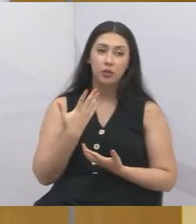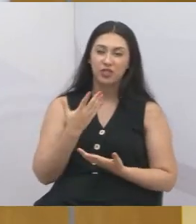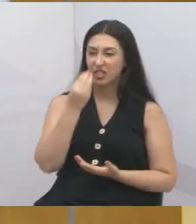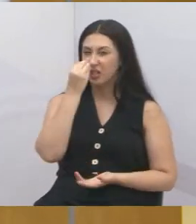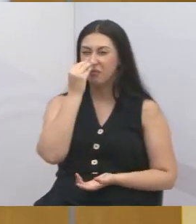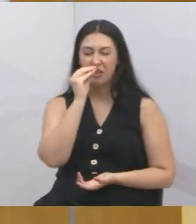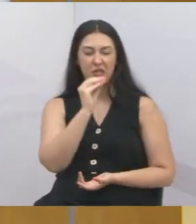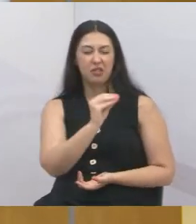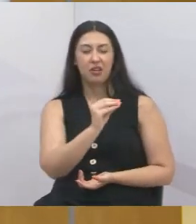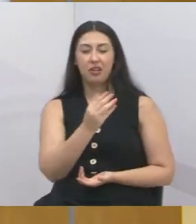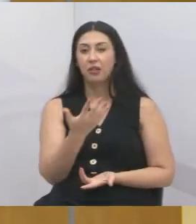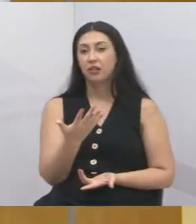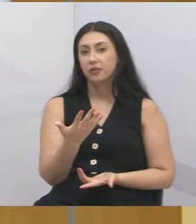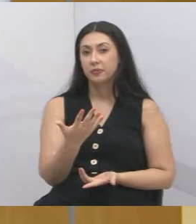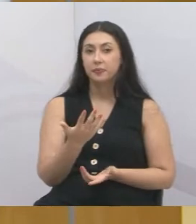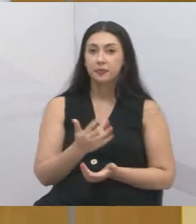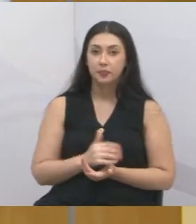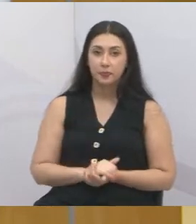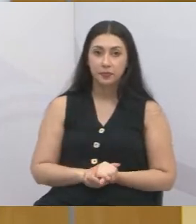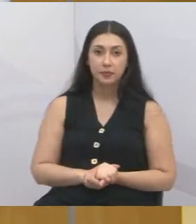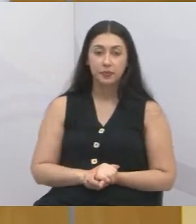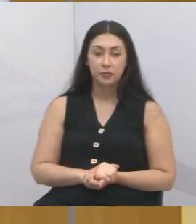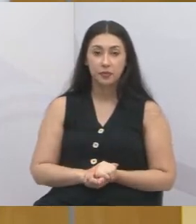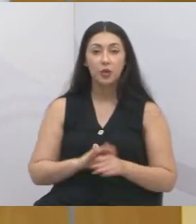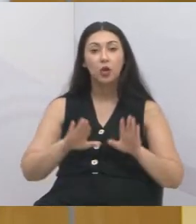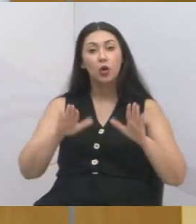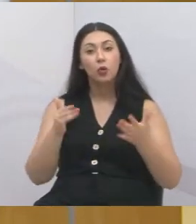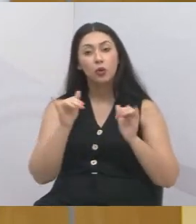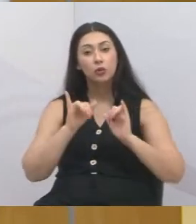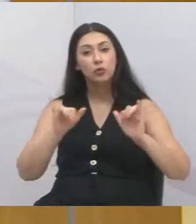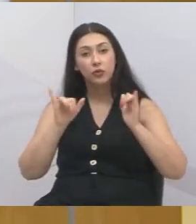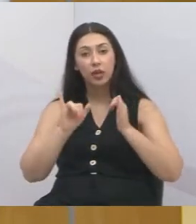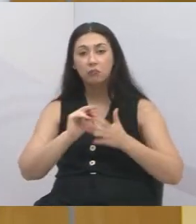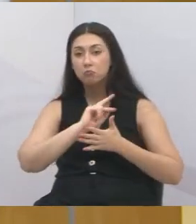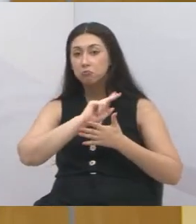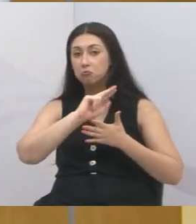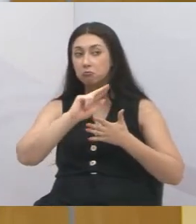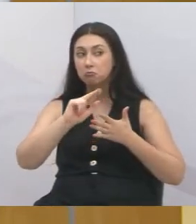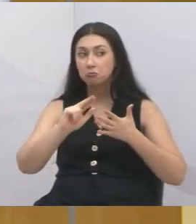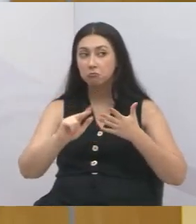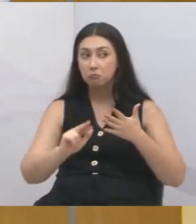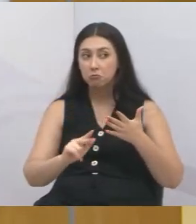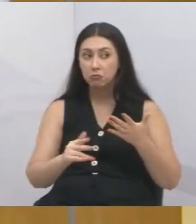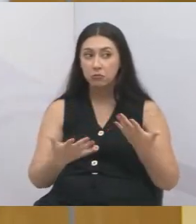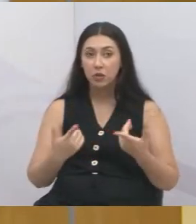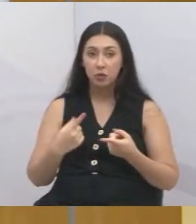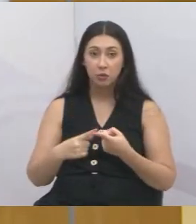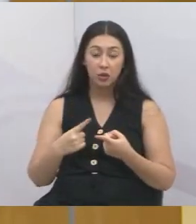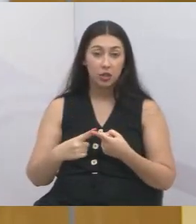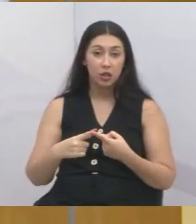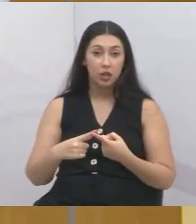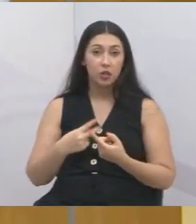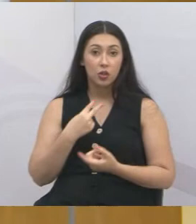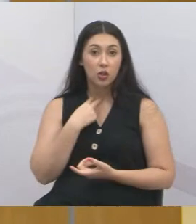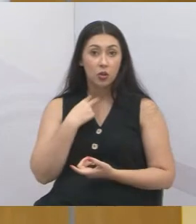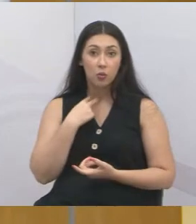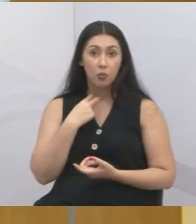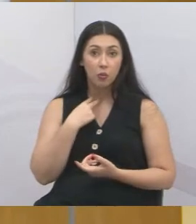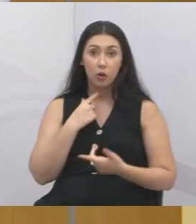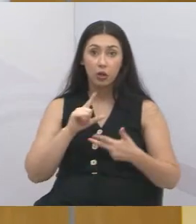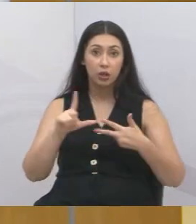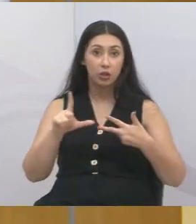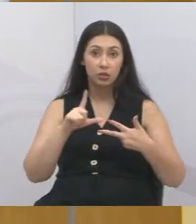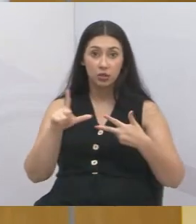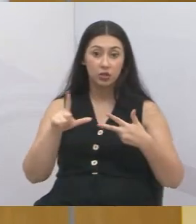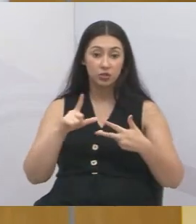final desse dispositivo. Quando se fala em afins, porque não tem como o legislador federal esgotar